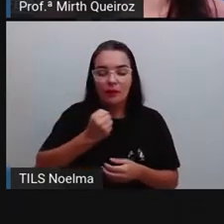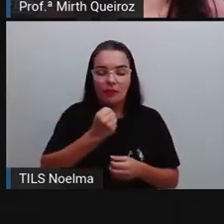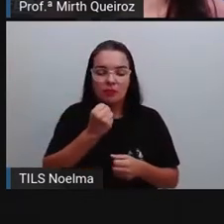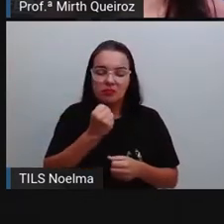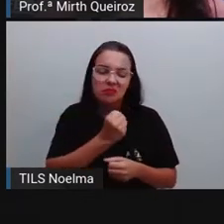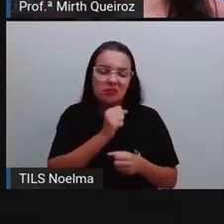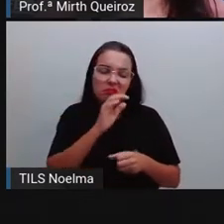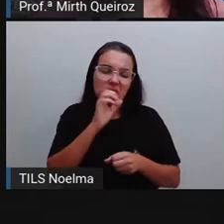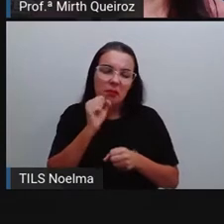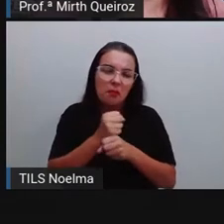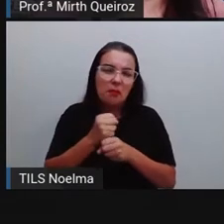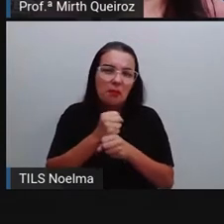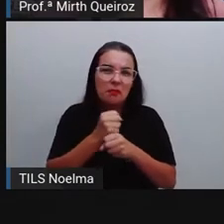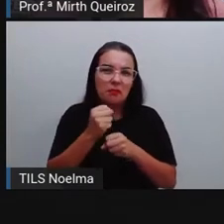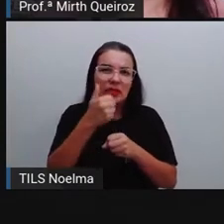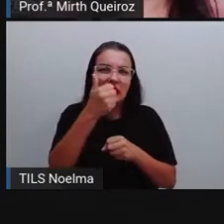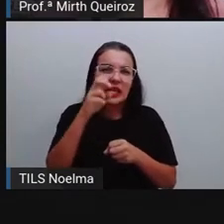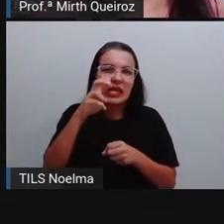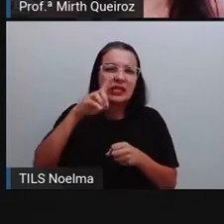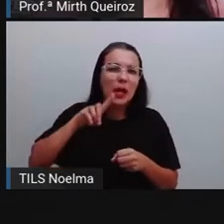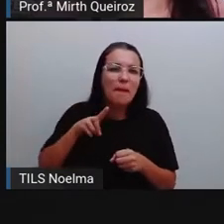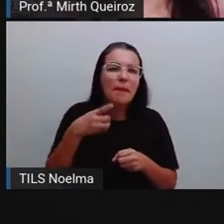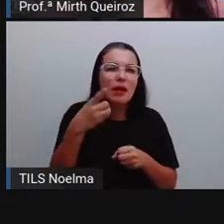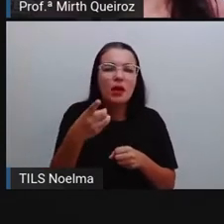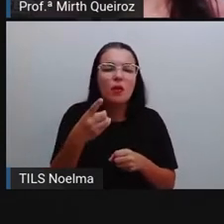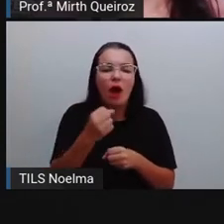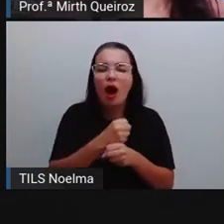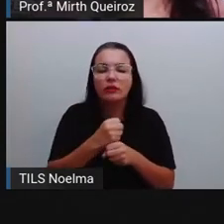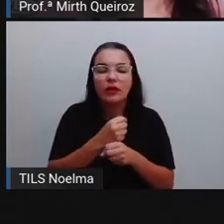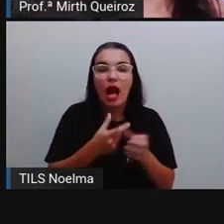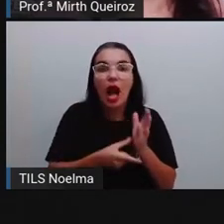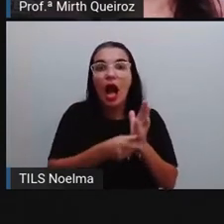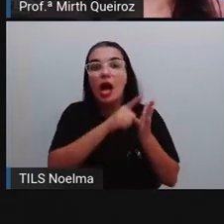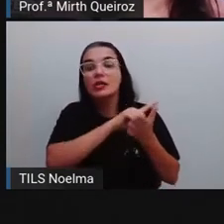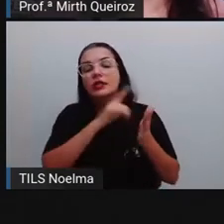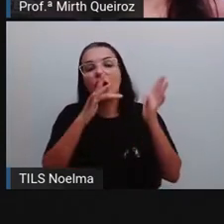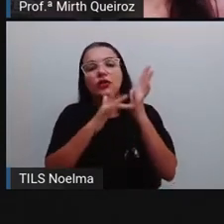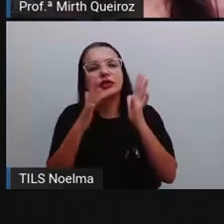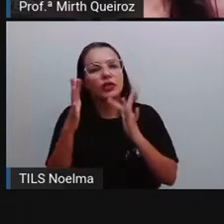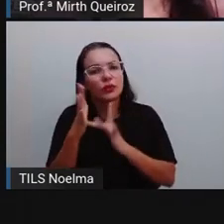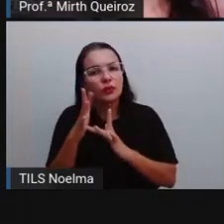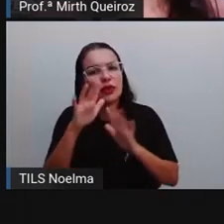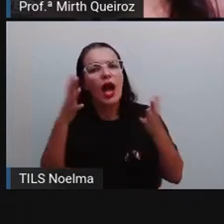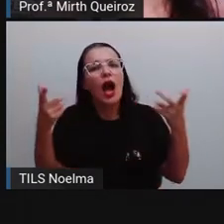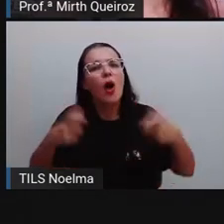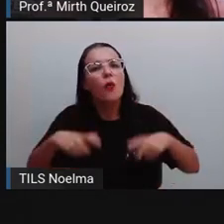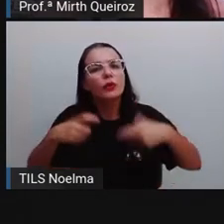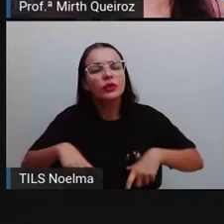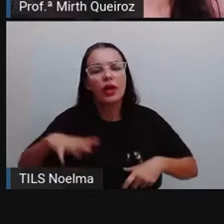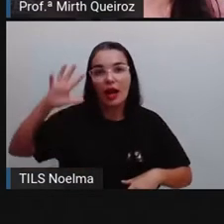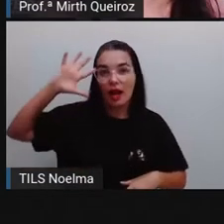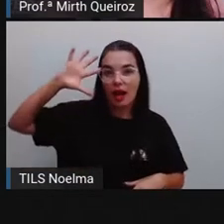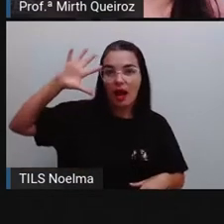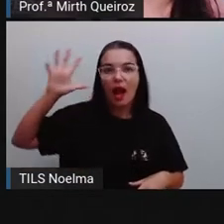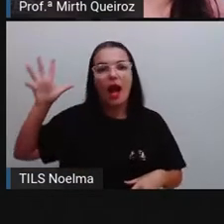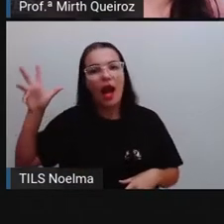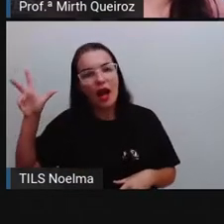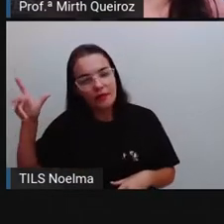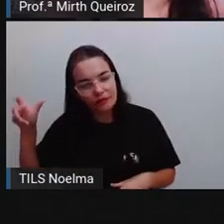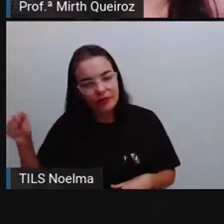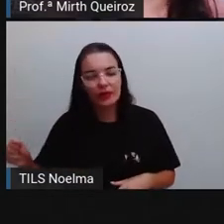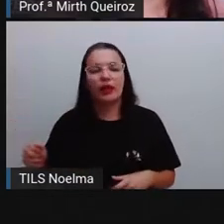ou menos de 15 mil anos antes de Cristo, lá na África, é uma das pinturas